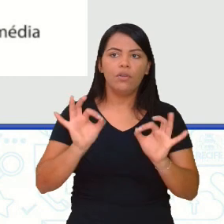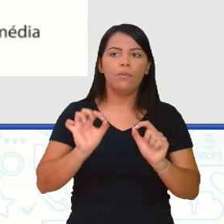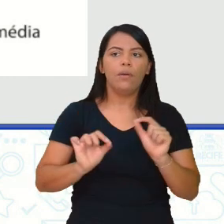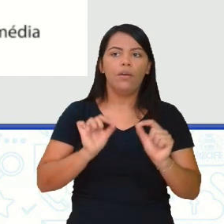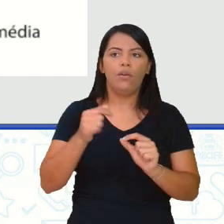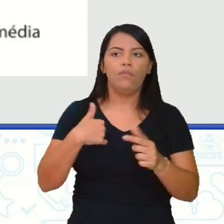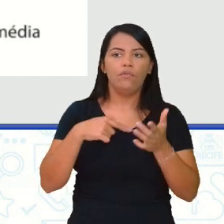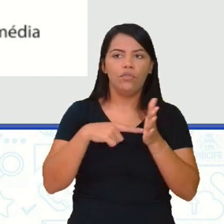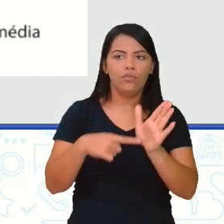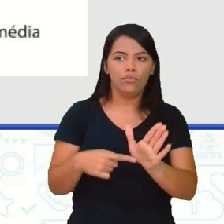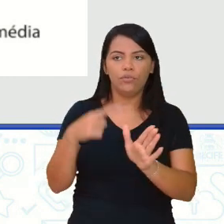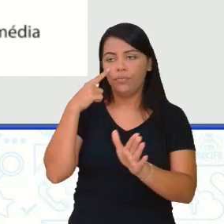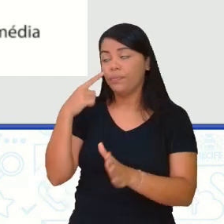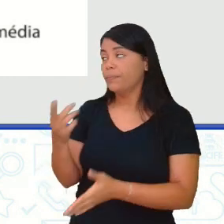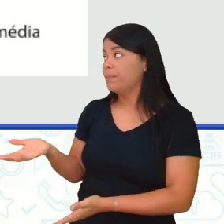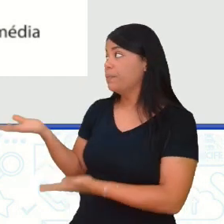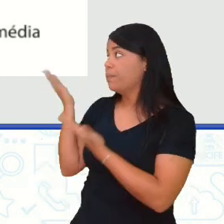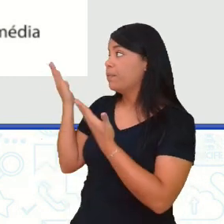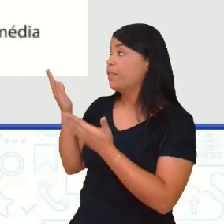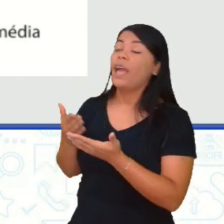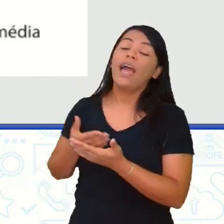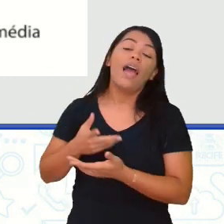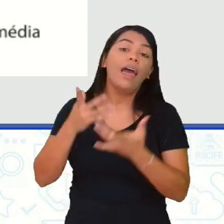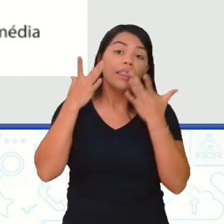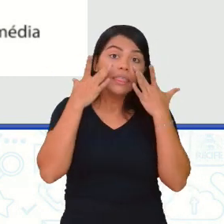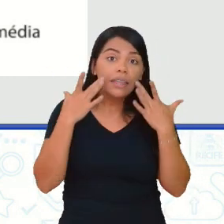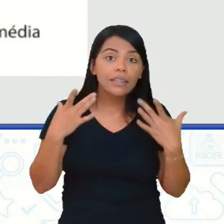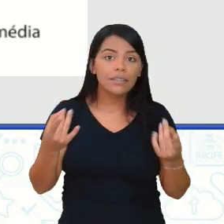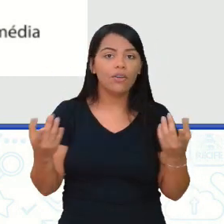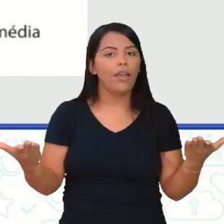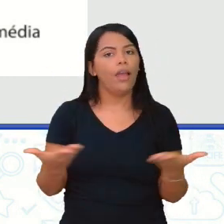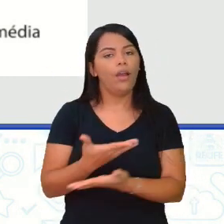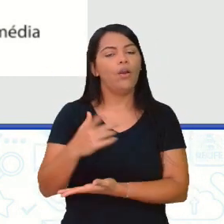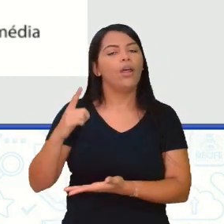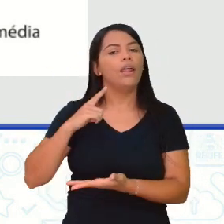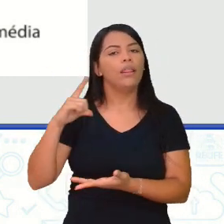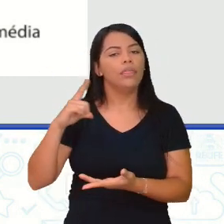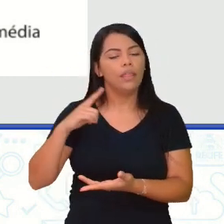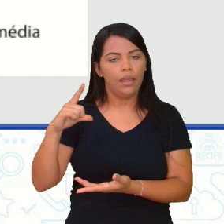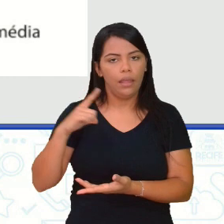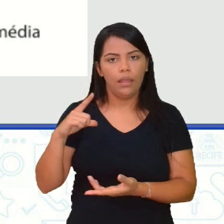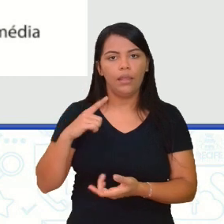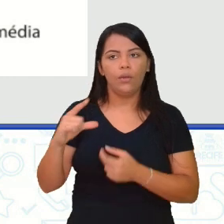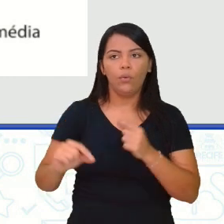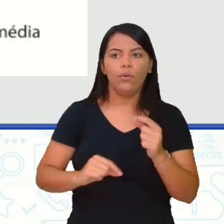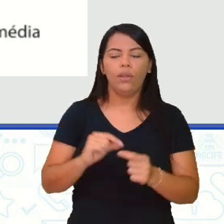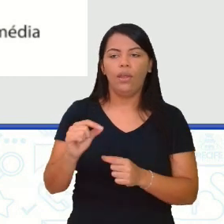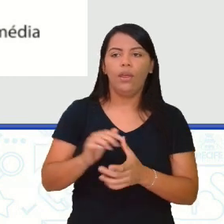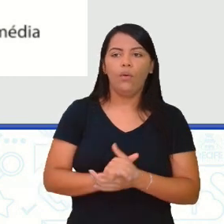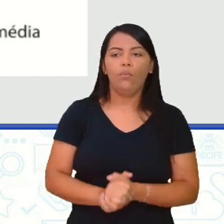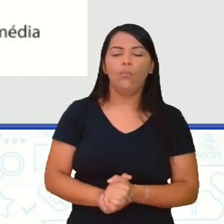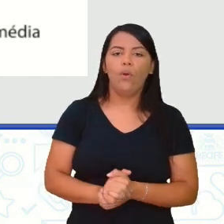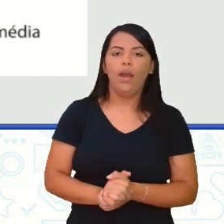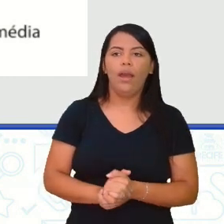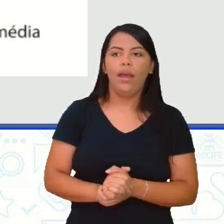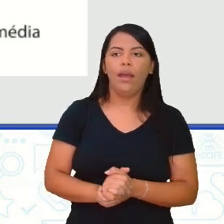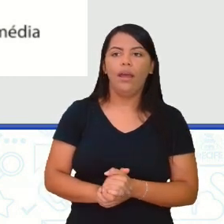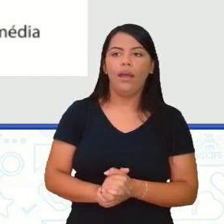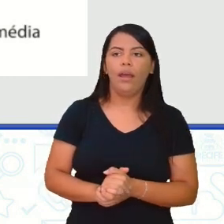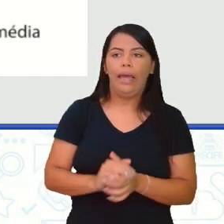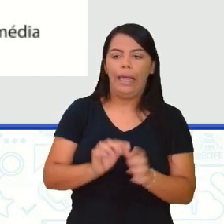prestem atenção que tem uma linha além das colunas,